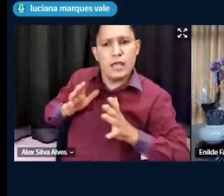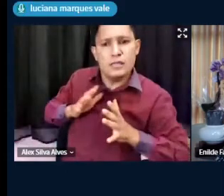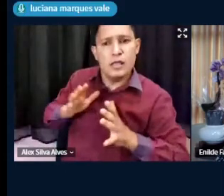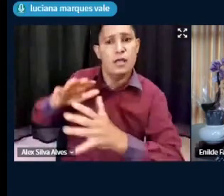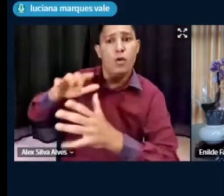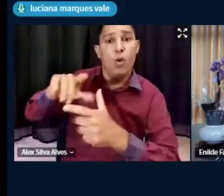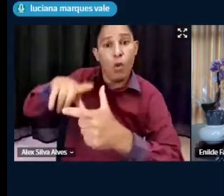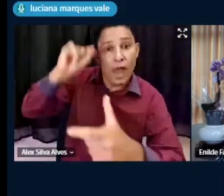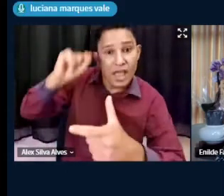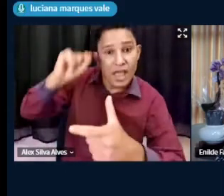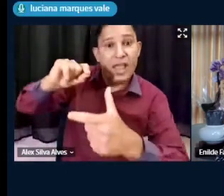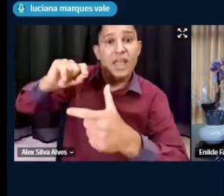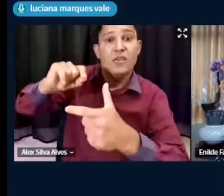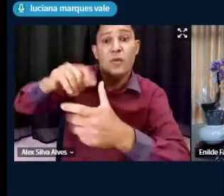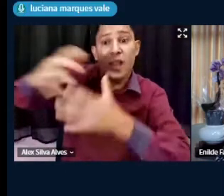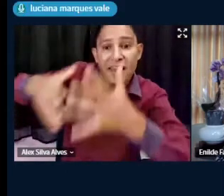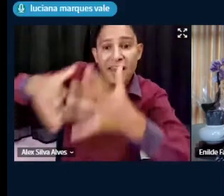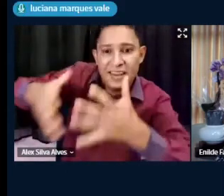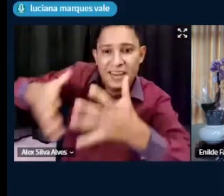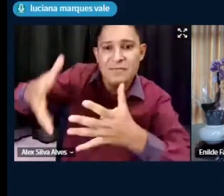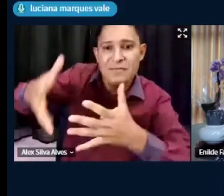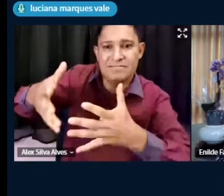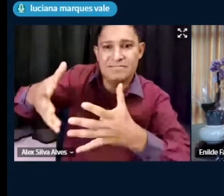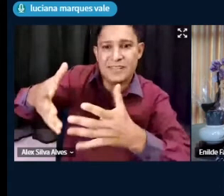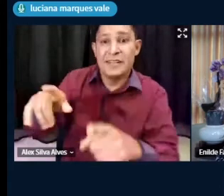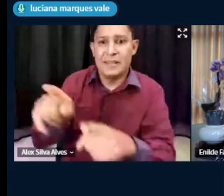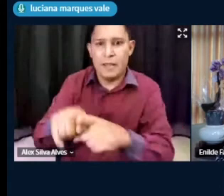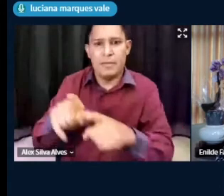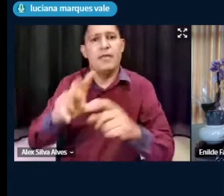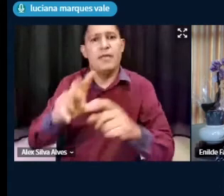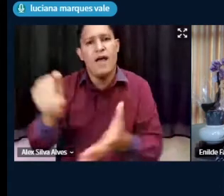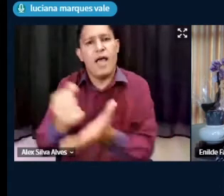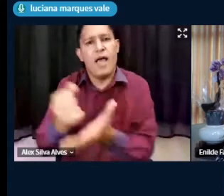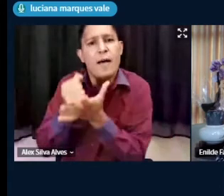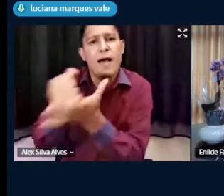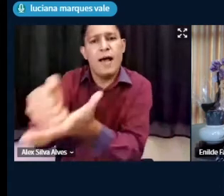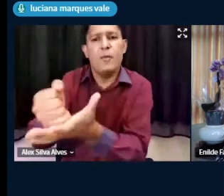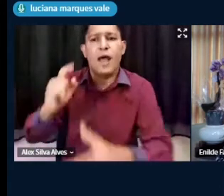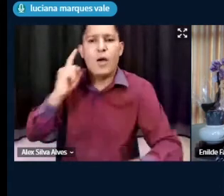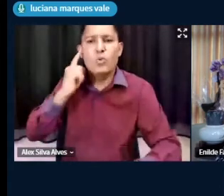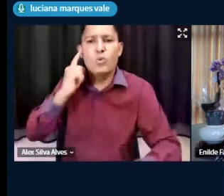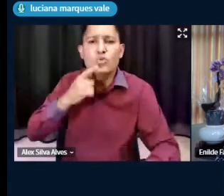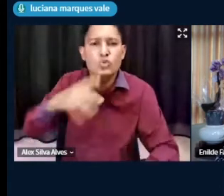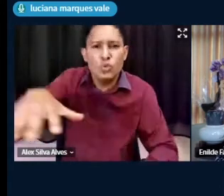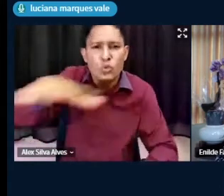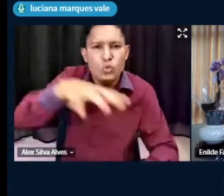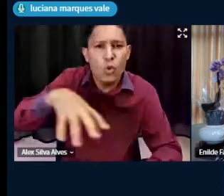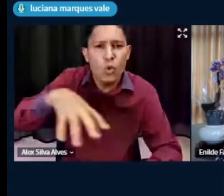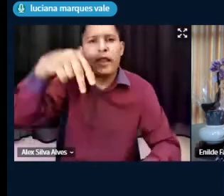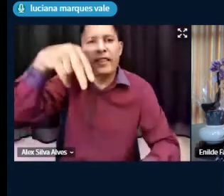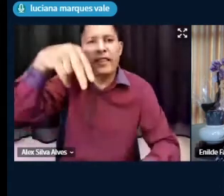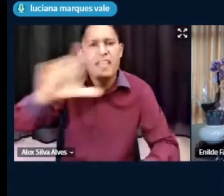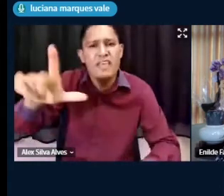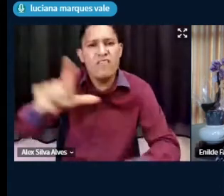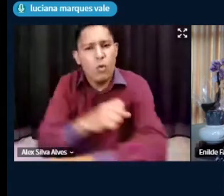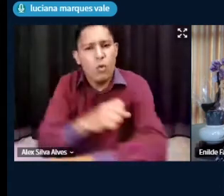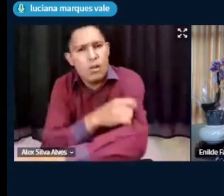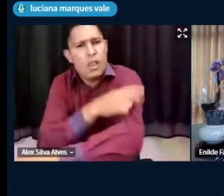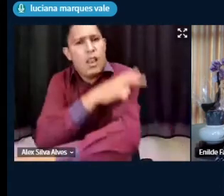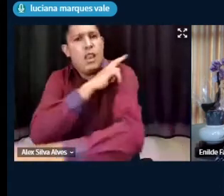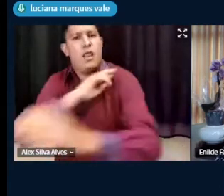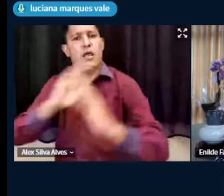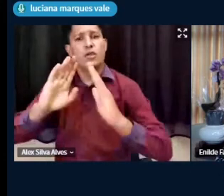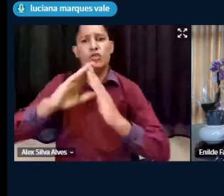Além disso, o glossário de sinais-termos de informática irá enriquecer o léxico da LSB e, consequentemente, apoiar surdos